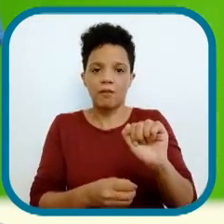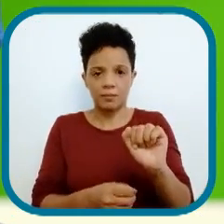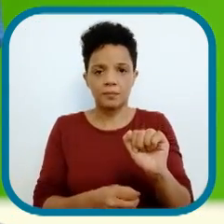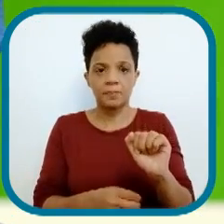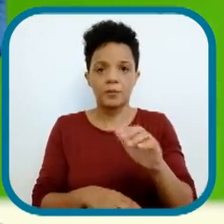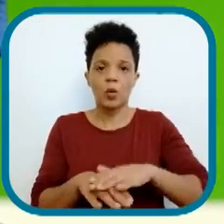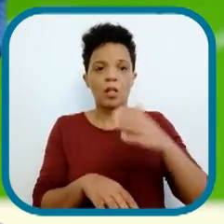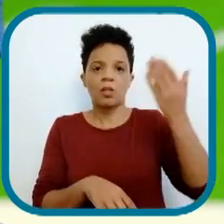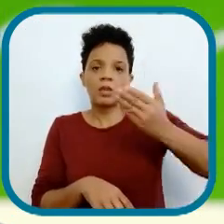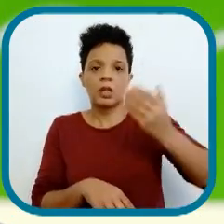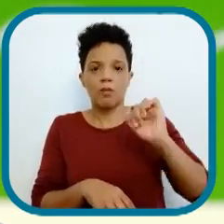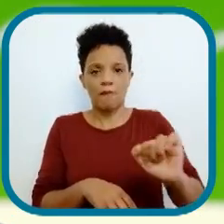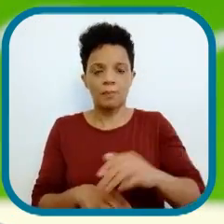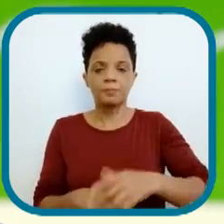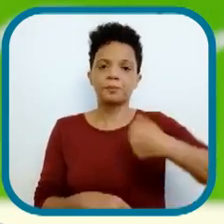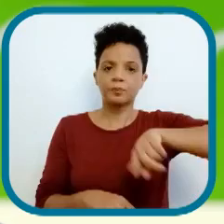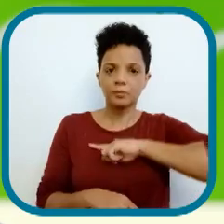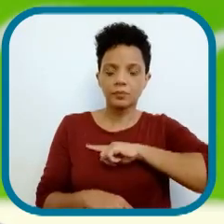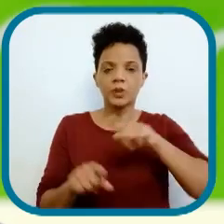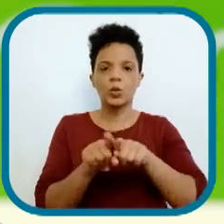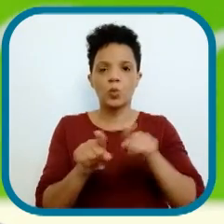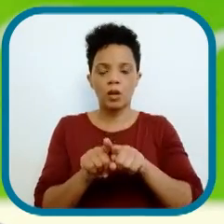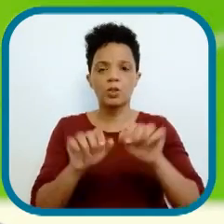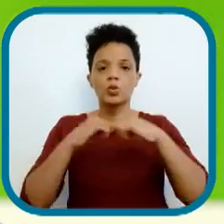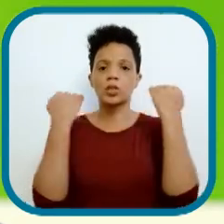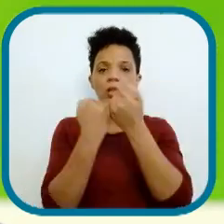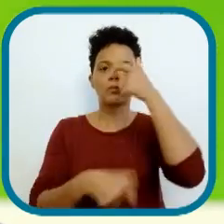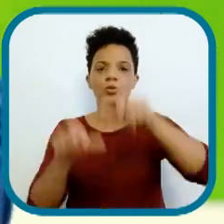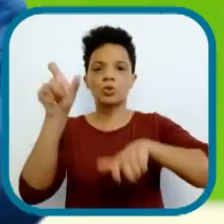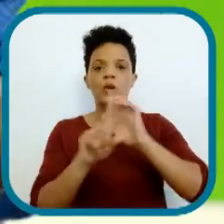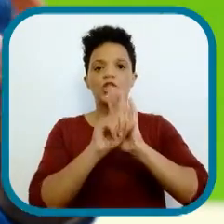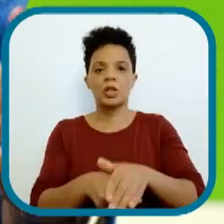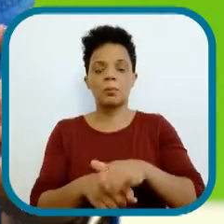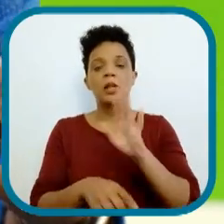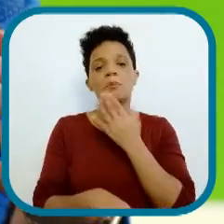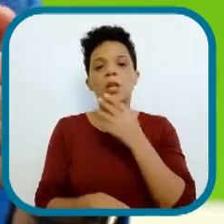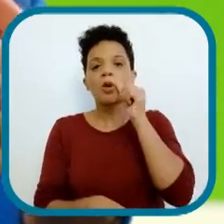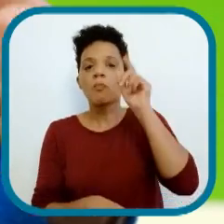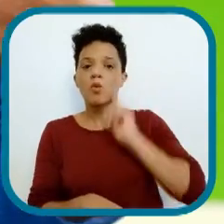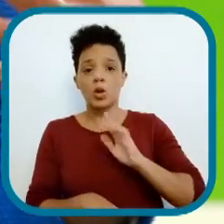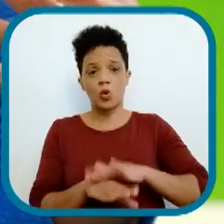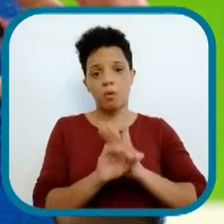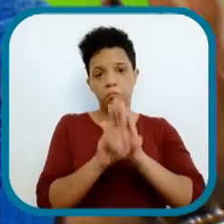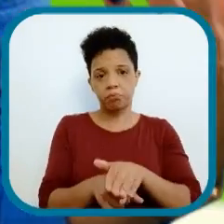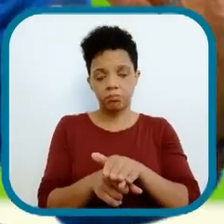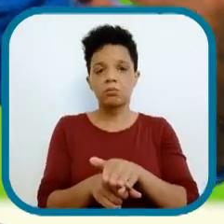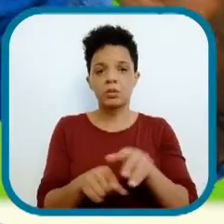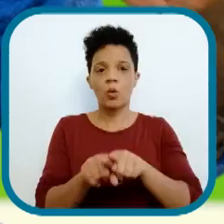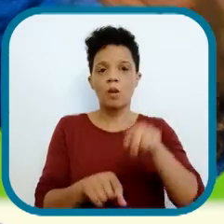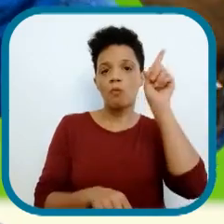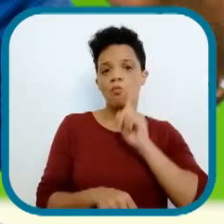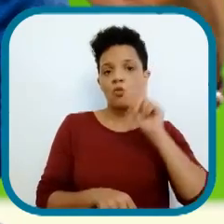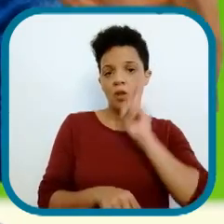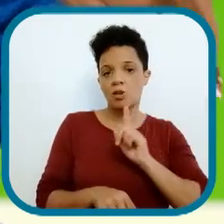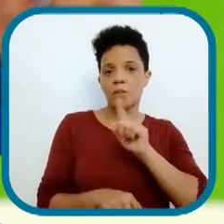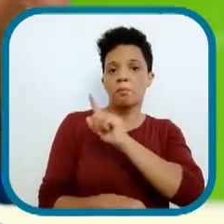seria delas de direito. E, portanto, nós temos uma sociedade que discriminou as pessoas em função do género. E como discriminou, foi